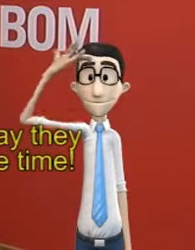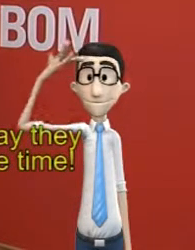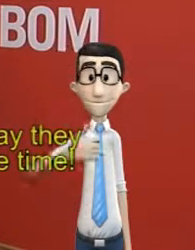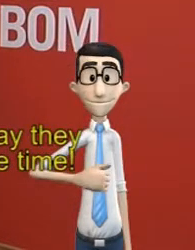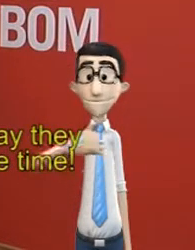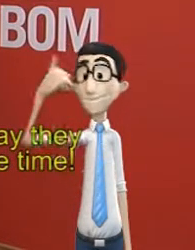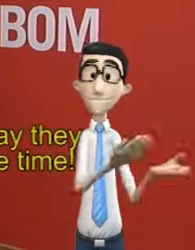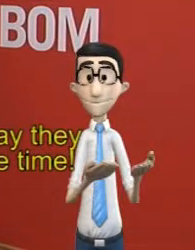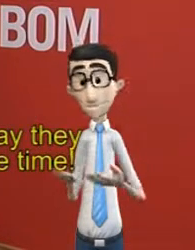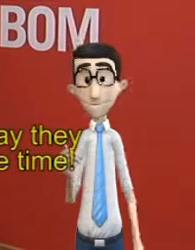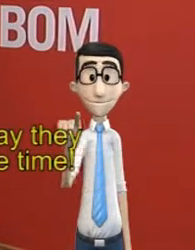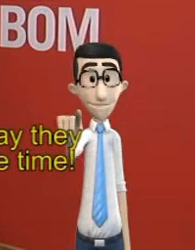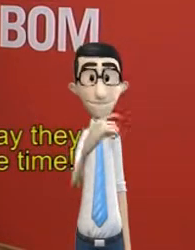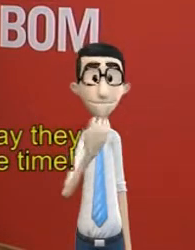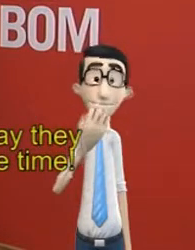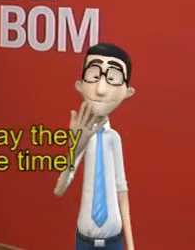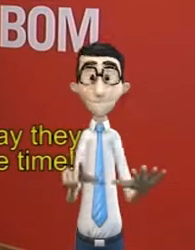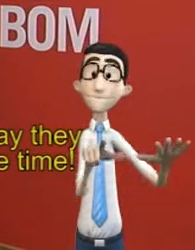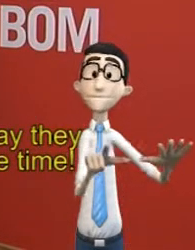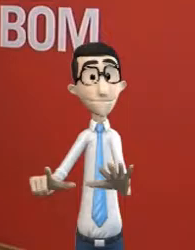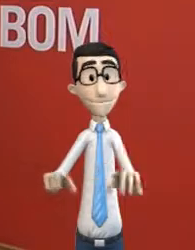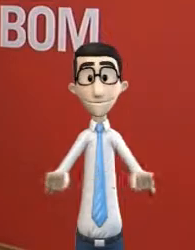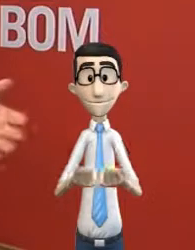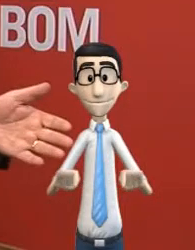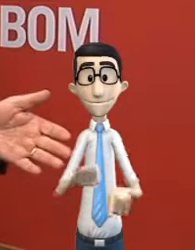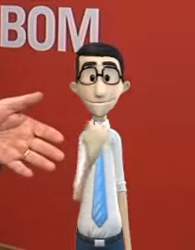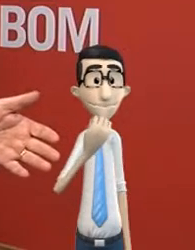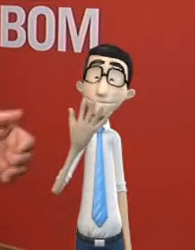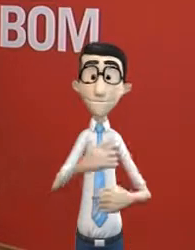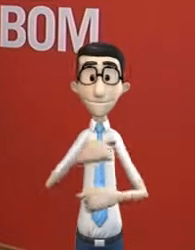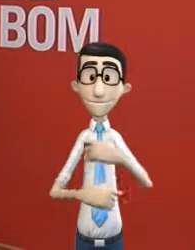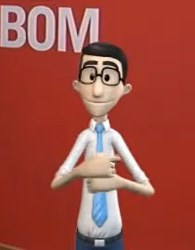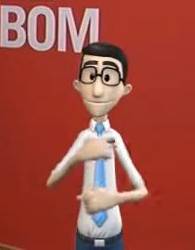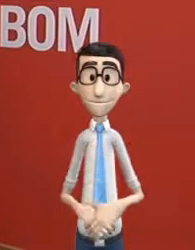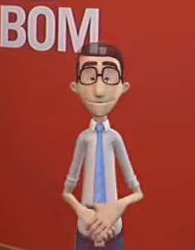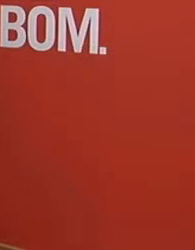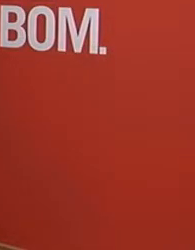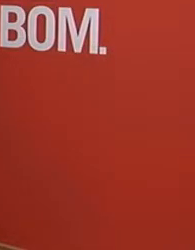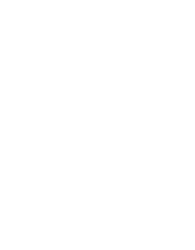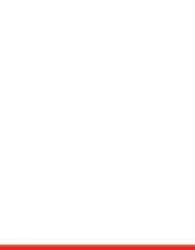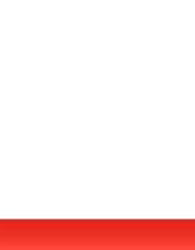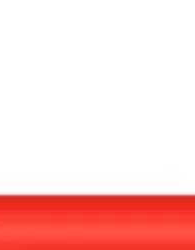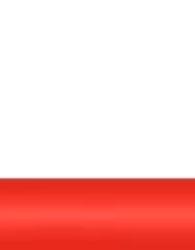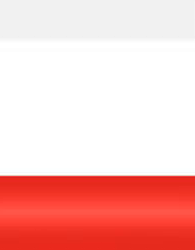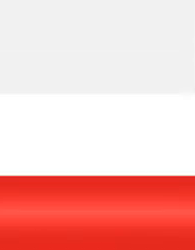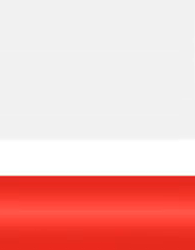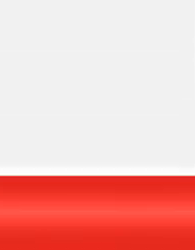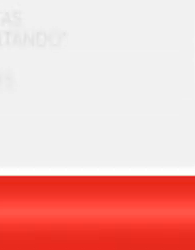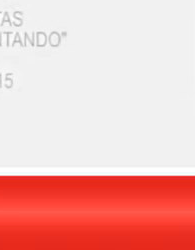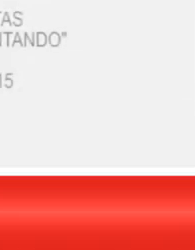para que as pessoas possam receber você cada vez melhor. Tenha uma boa semana e bons negócios!